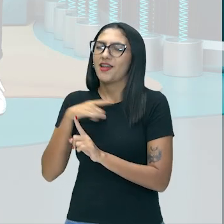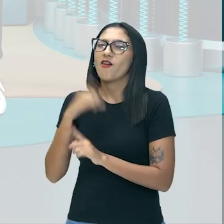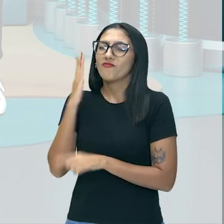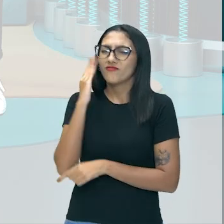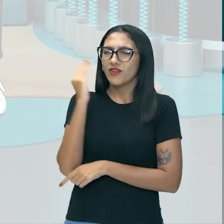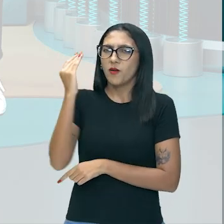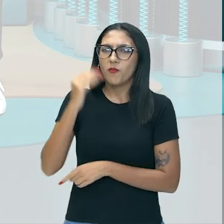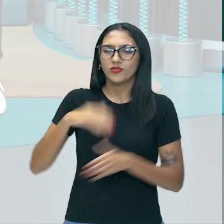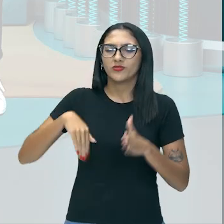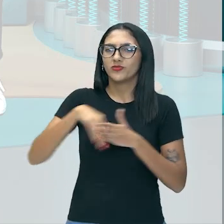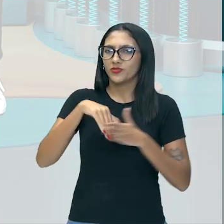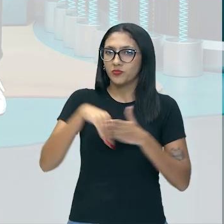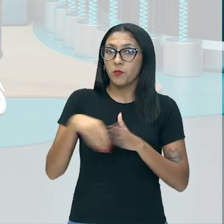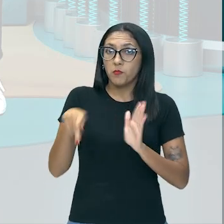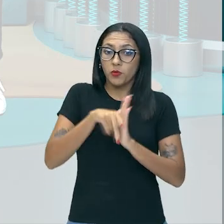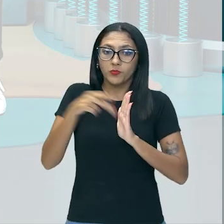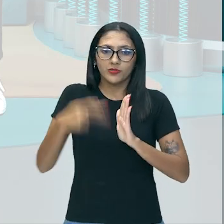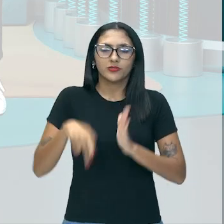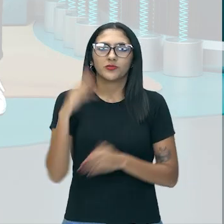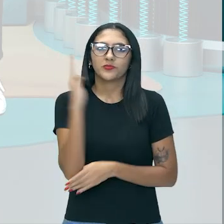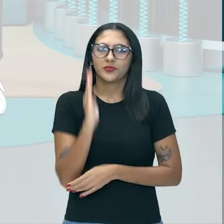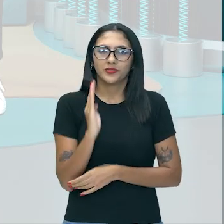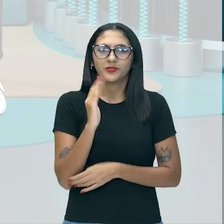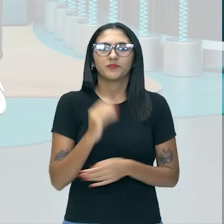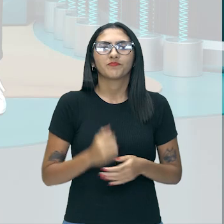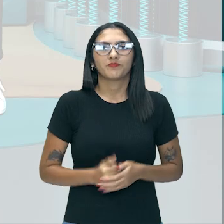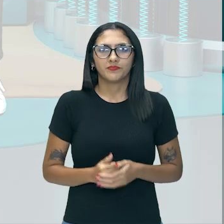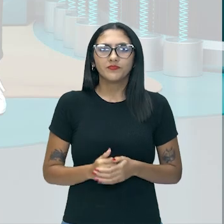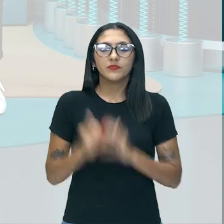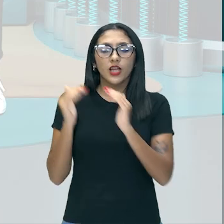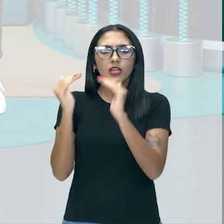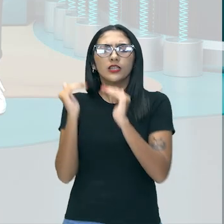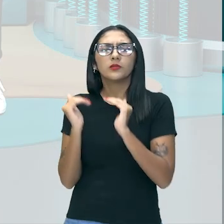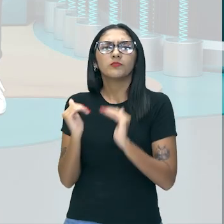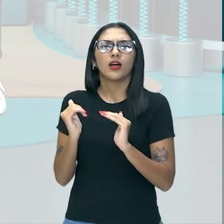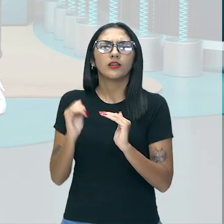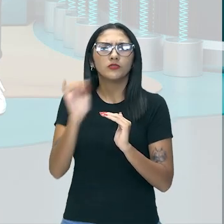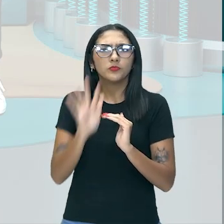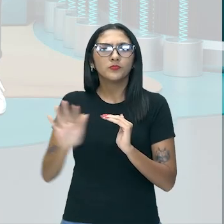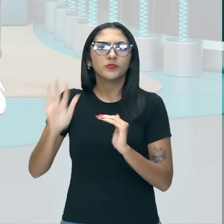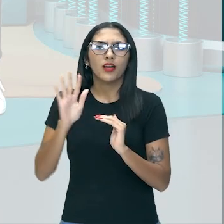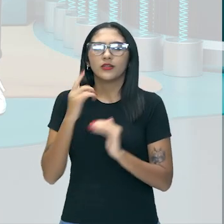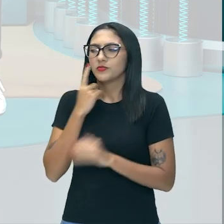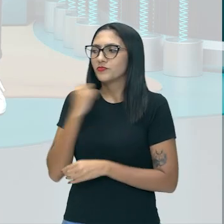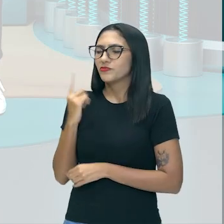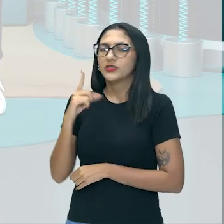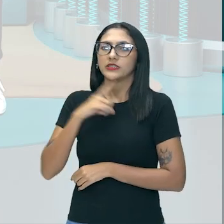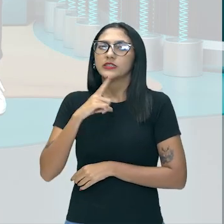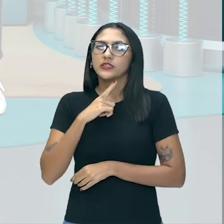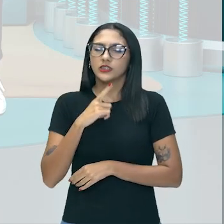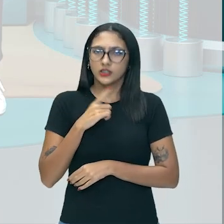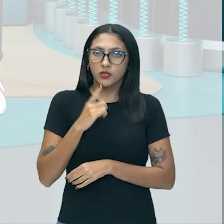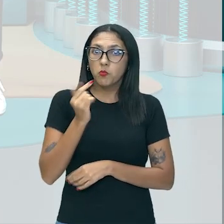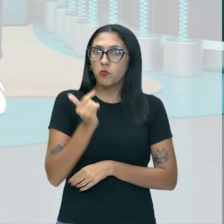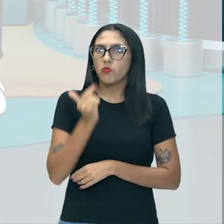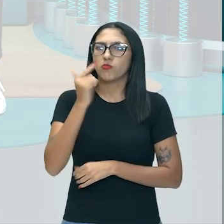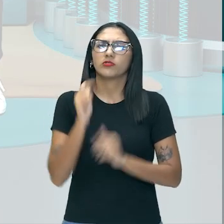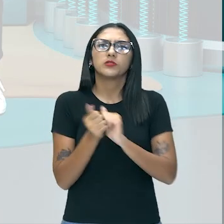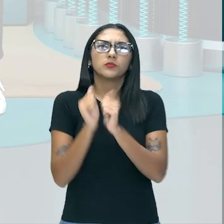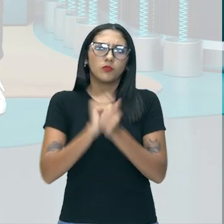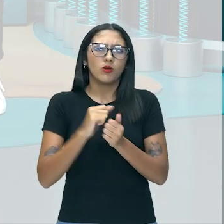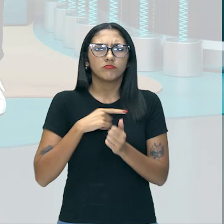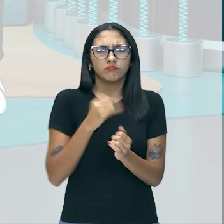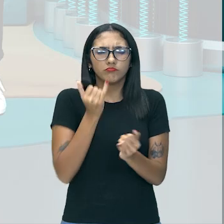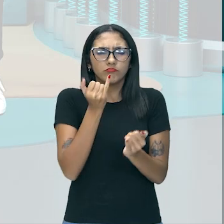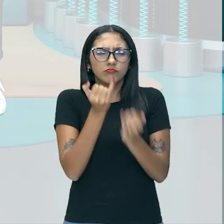futebol brasileiro. Logo abaixo, né, lá na ponta, temos aí uma modalidade que é